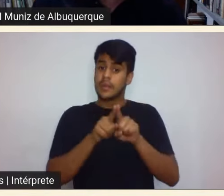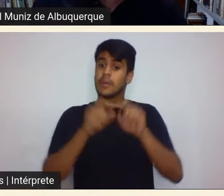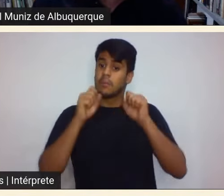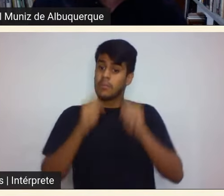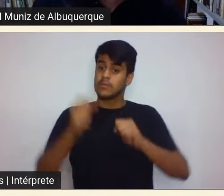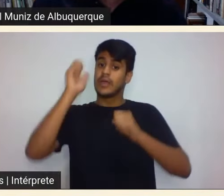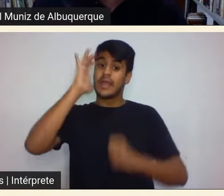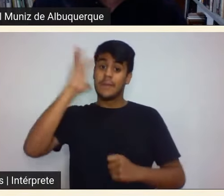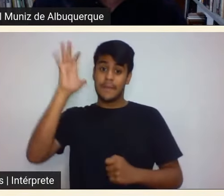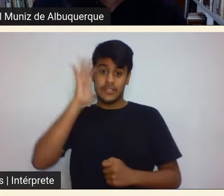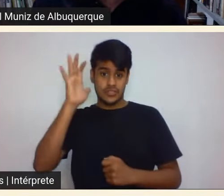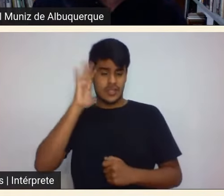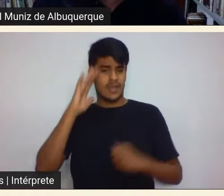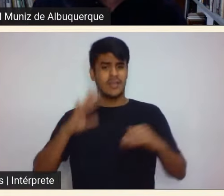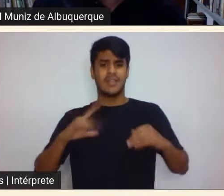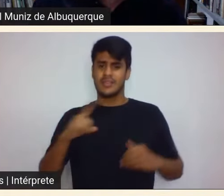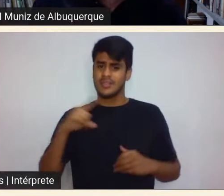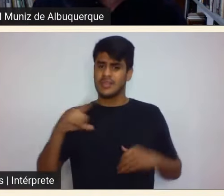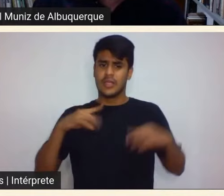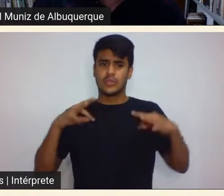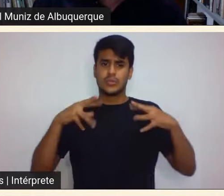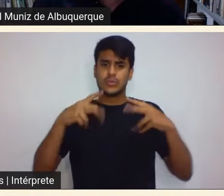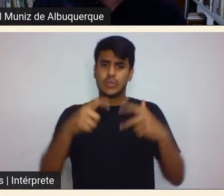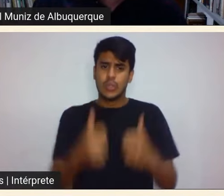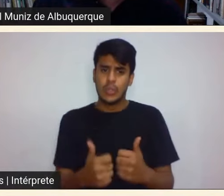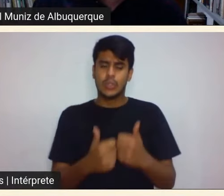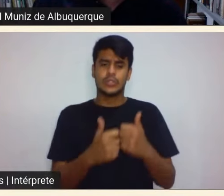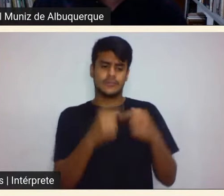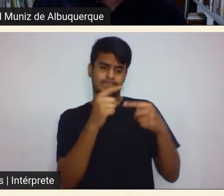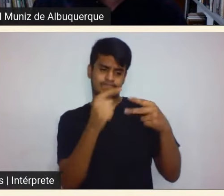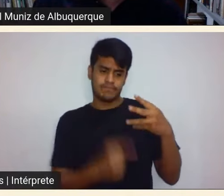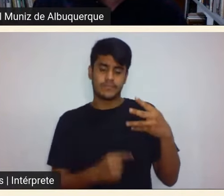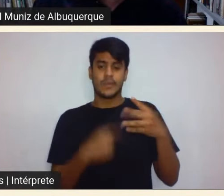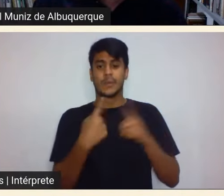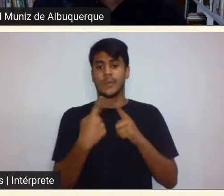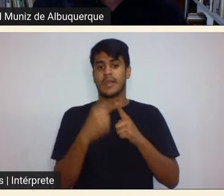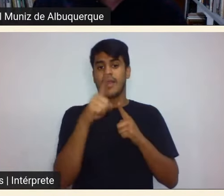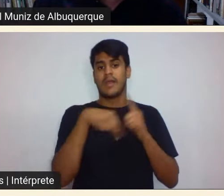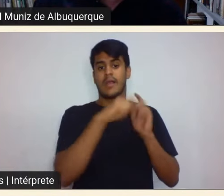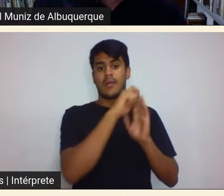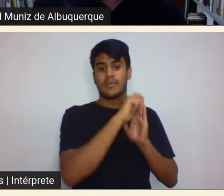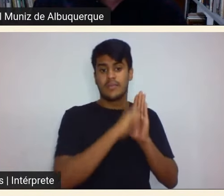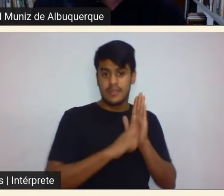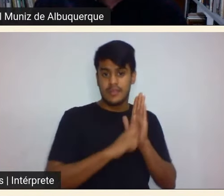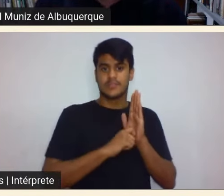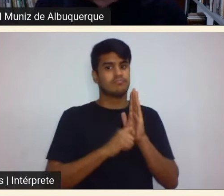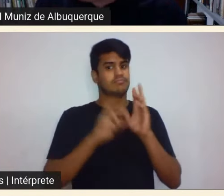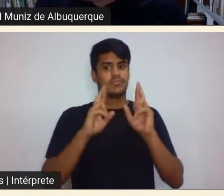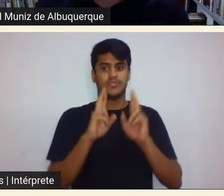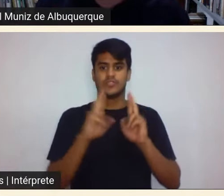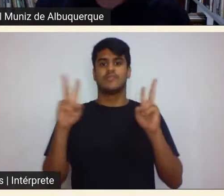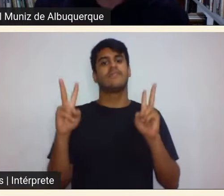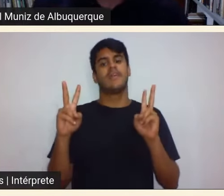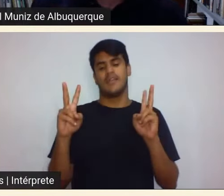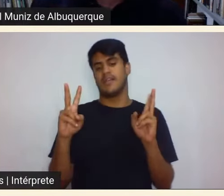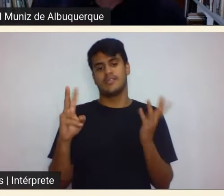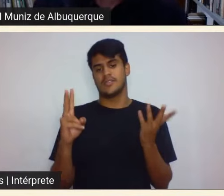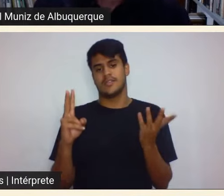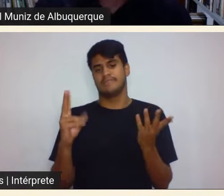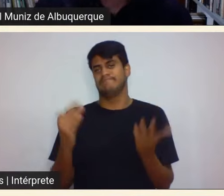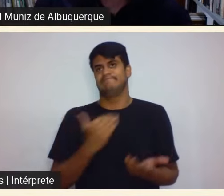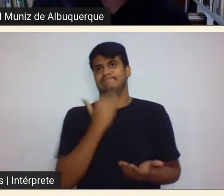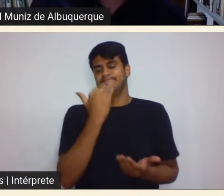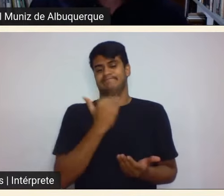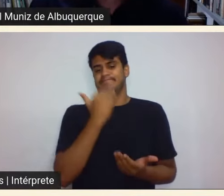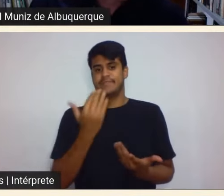imaginar, com todas as singularidades, com um contexto totalmente diferente, que não convém